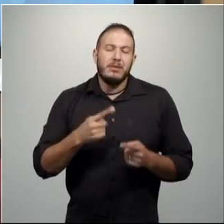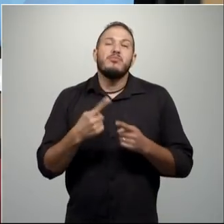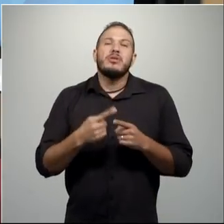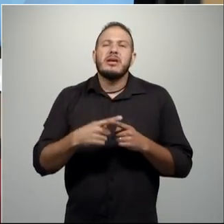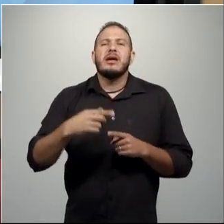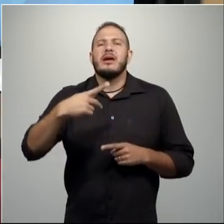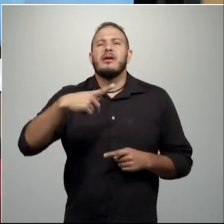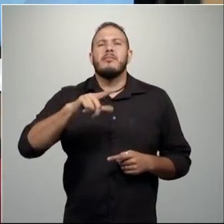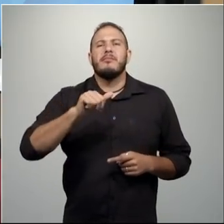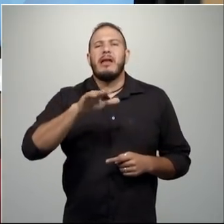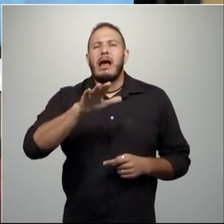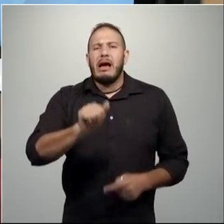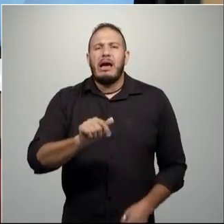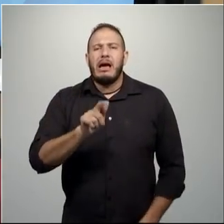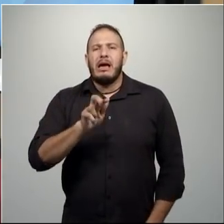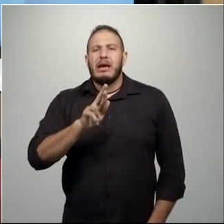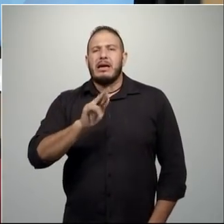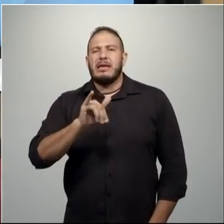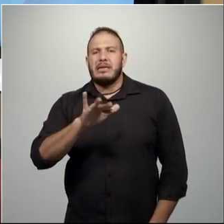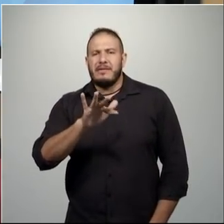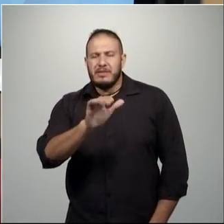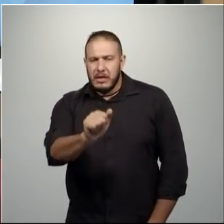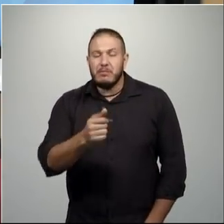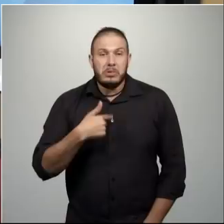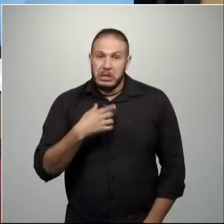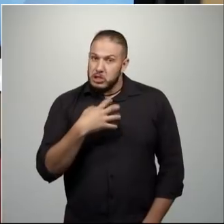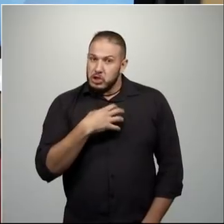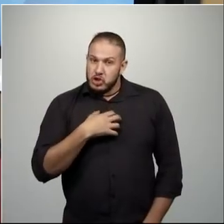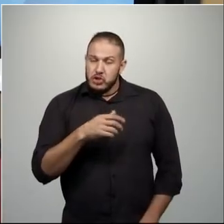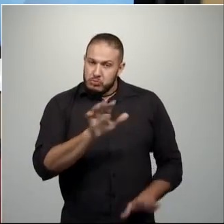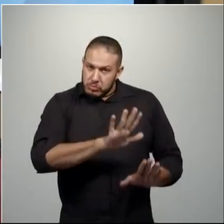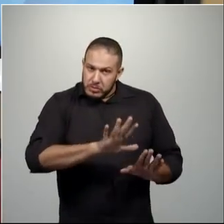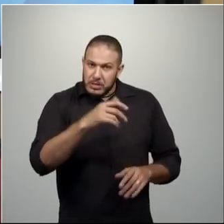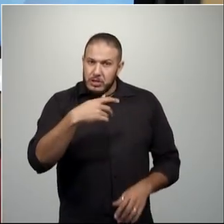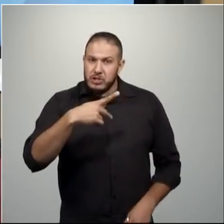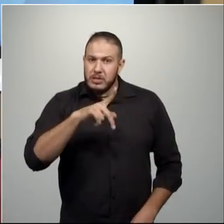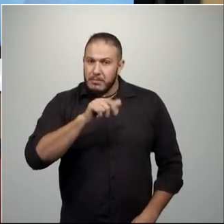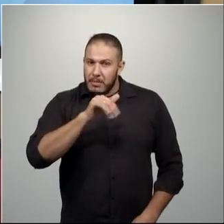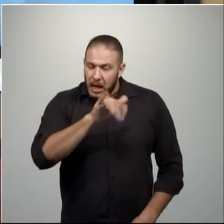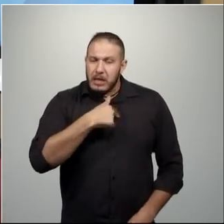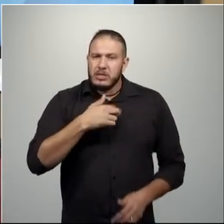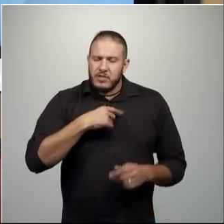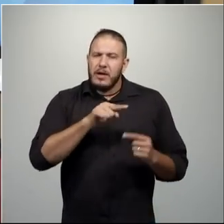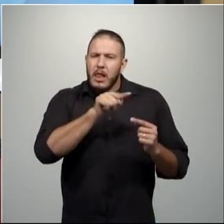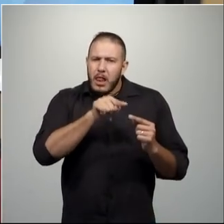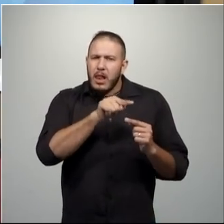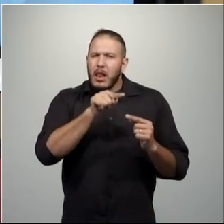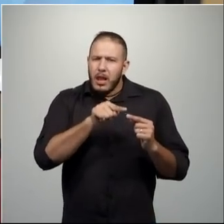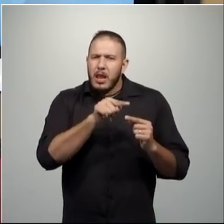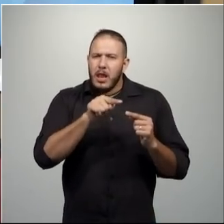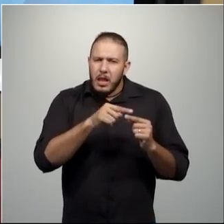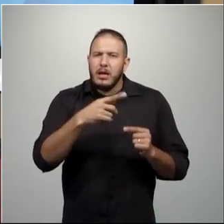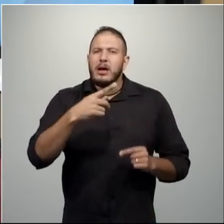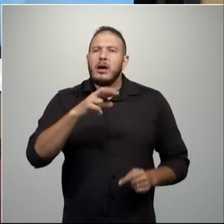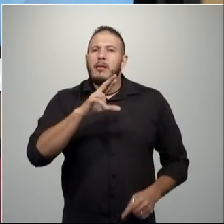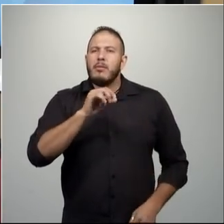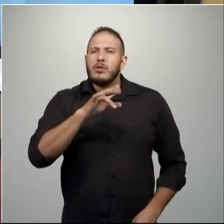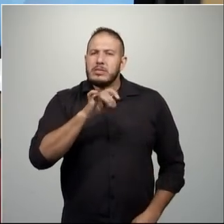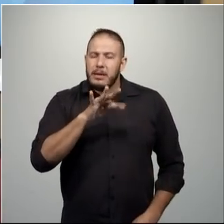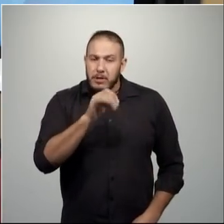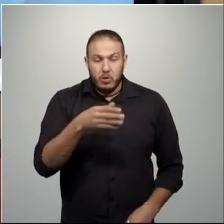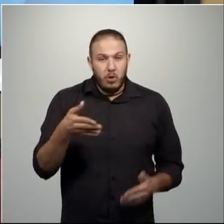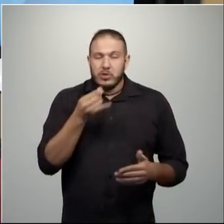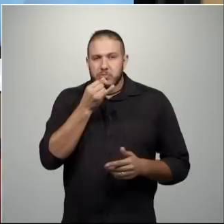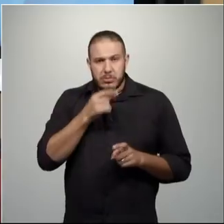placa de processamento gráfico porque esse tipo de placa tem muitos núcleos de processamento então um pc